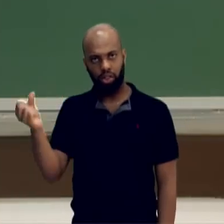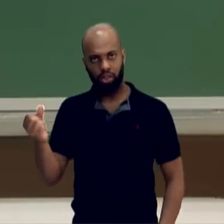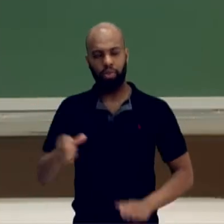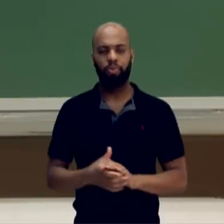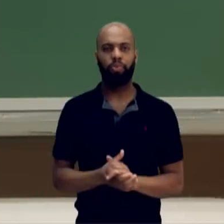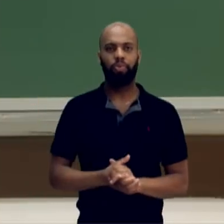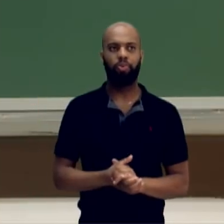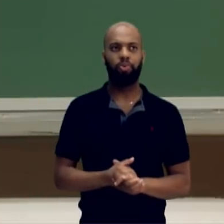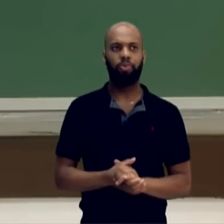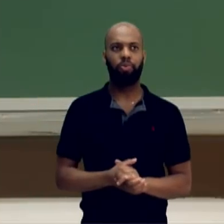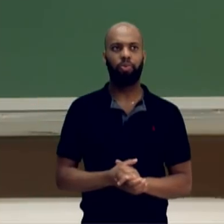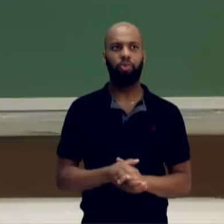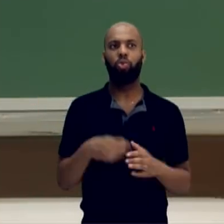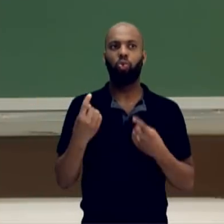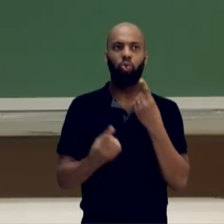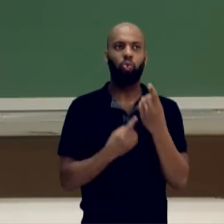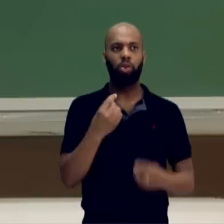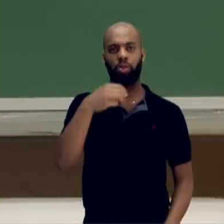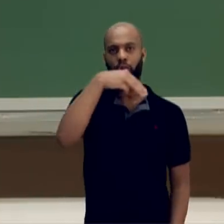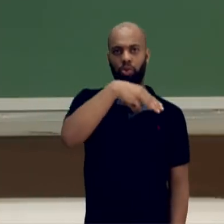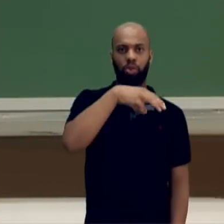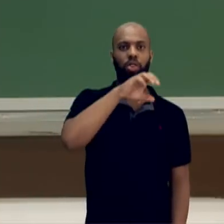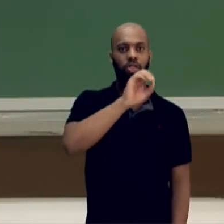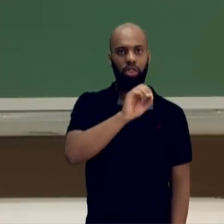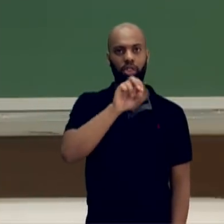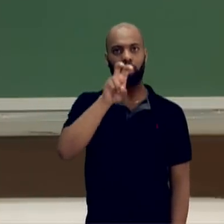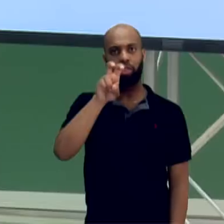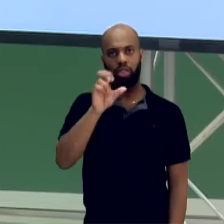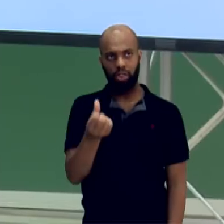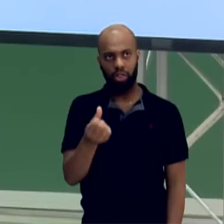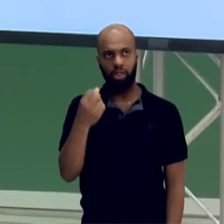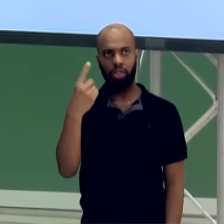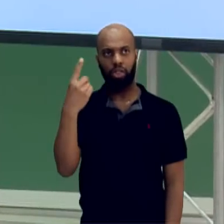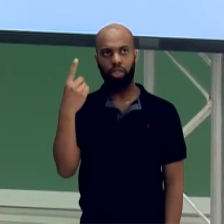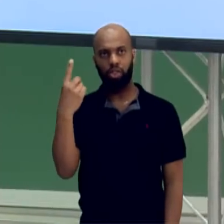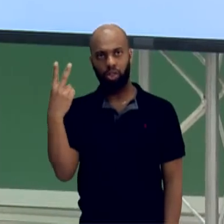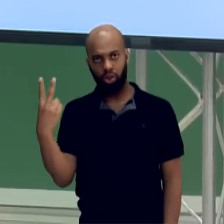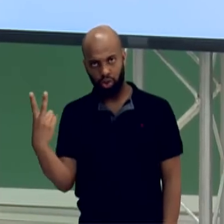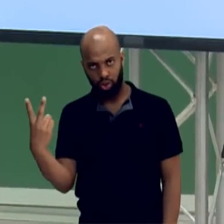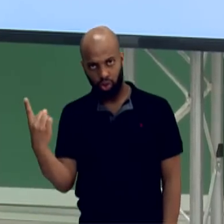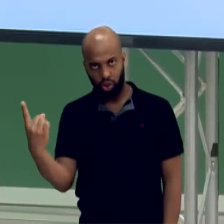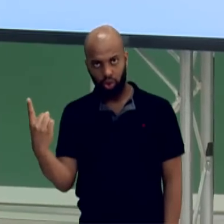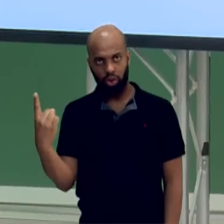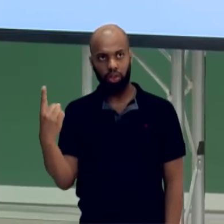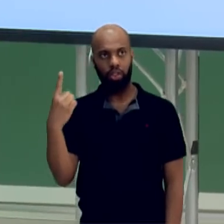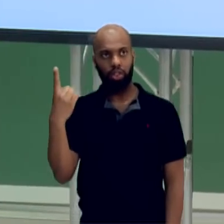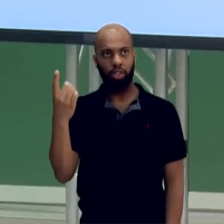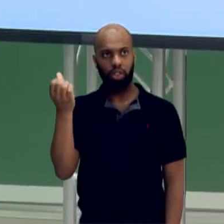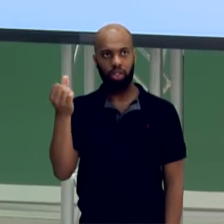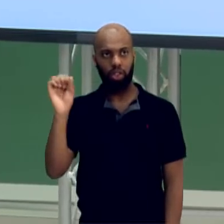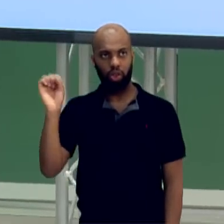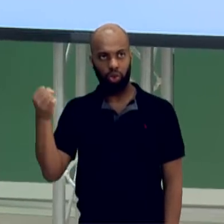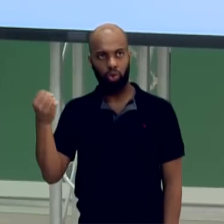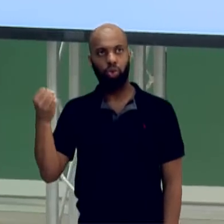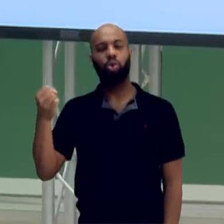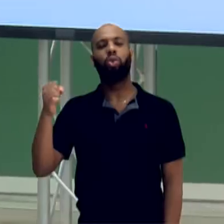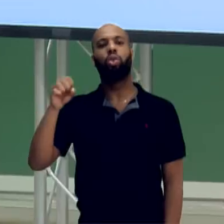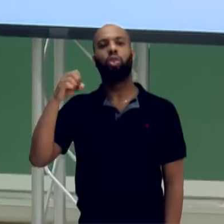lá. Quais são os múltiplos? 0, 56, 112, 168, vai